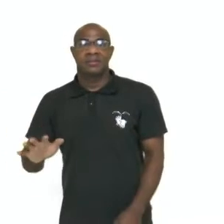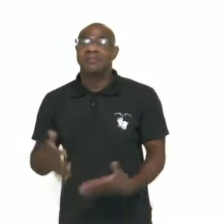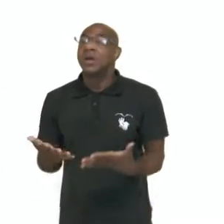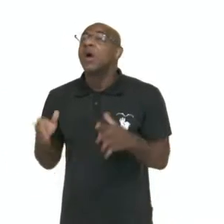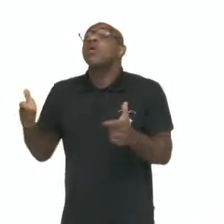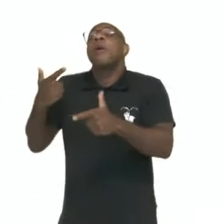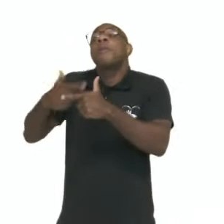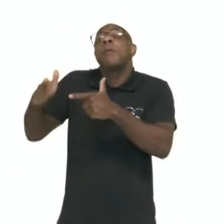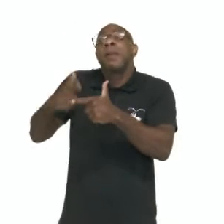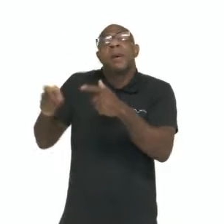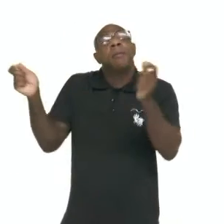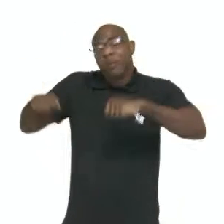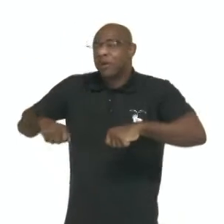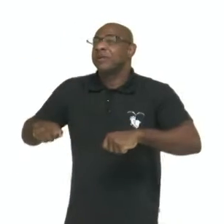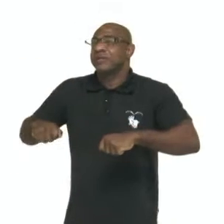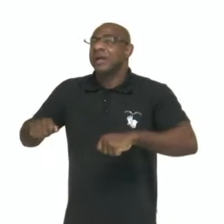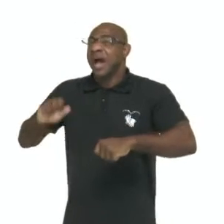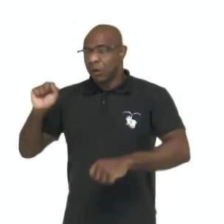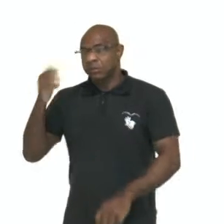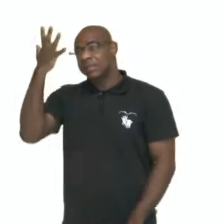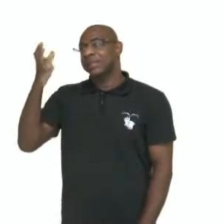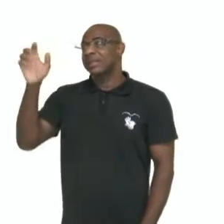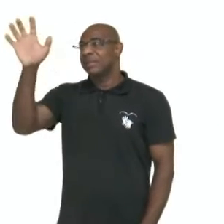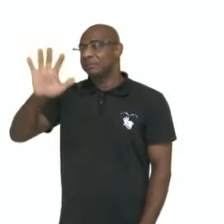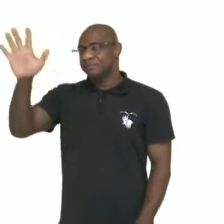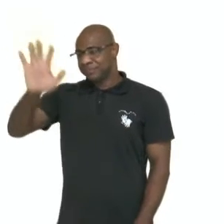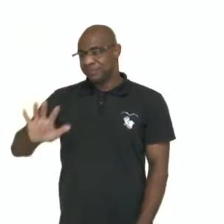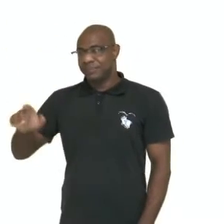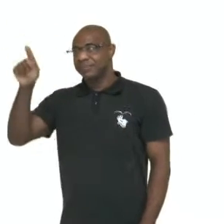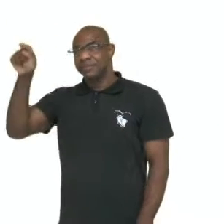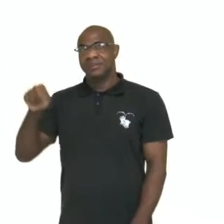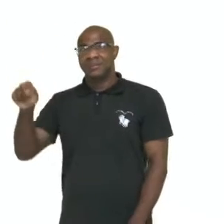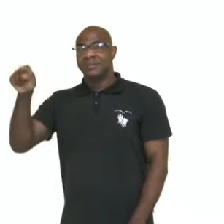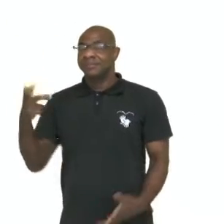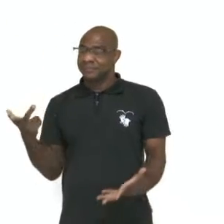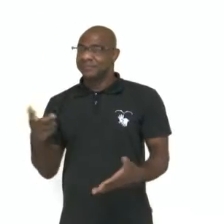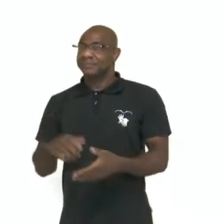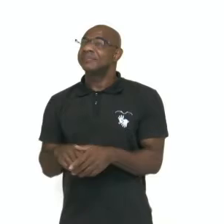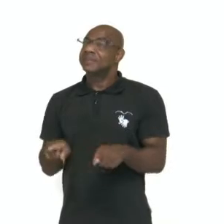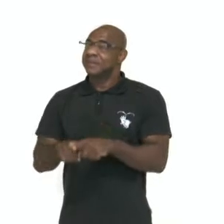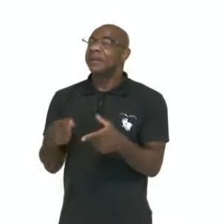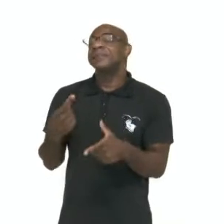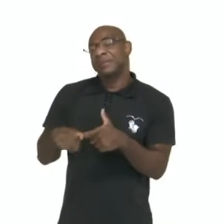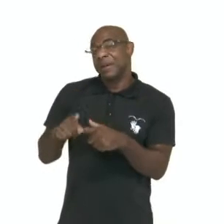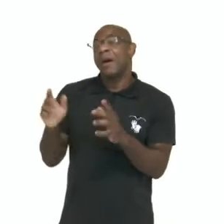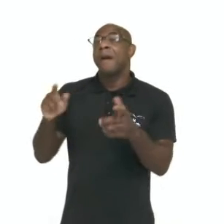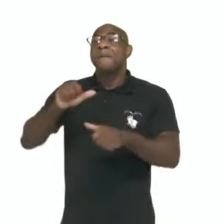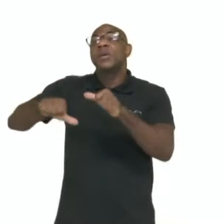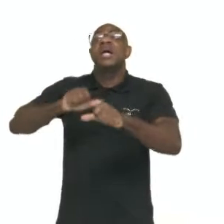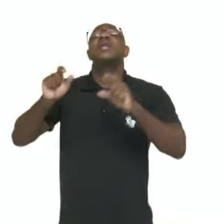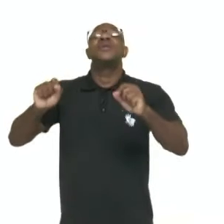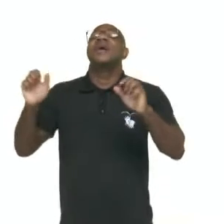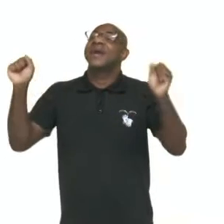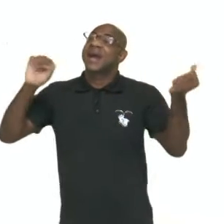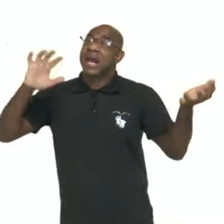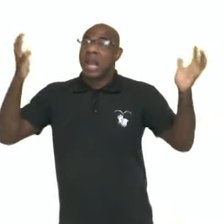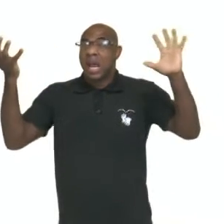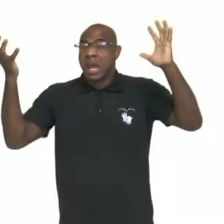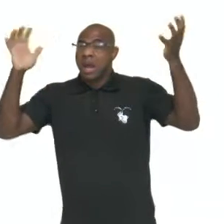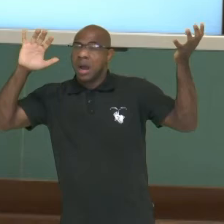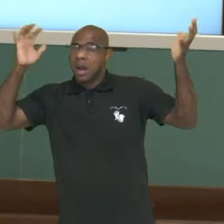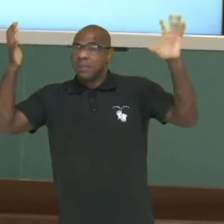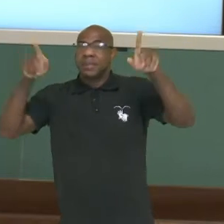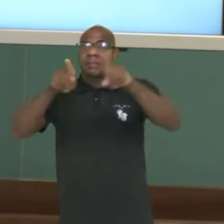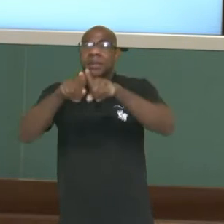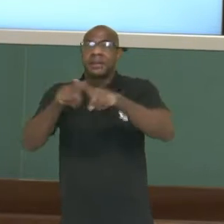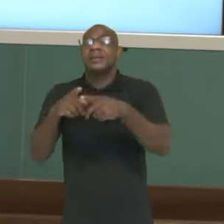impactos ambientais podem causar? Então, devido às mudanças climáticas, isso está causando muitos